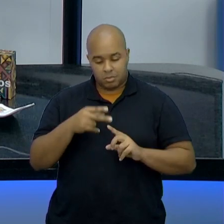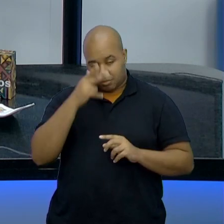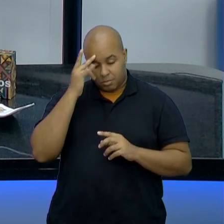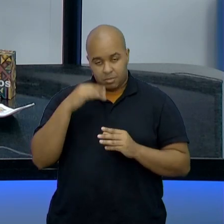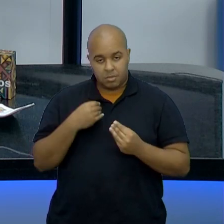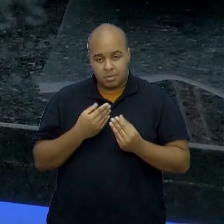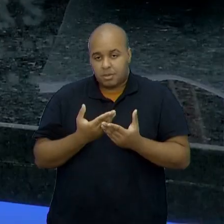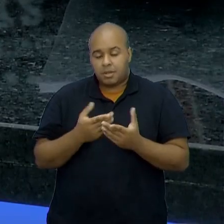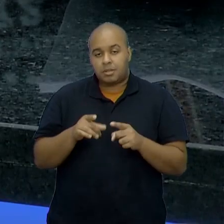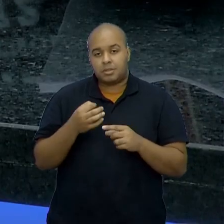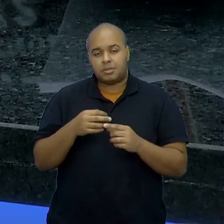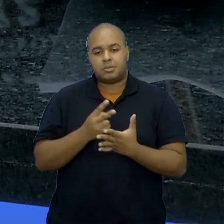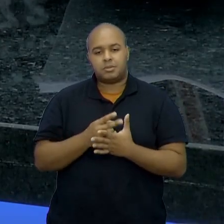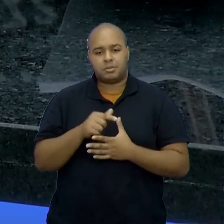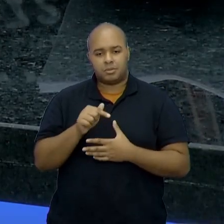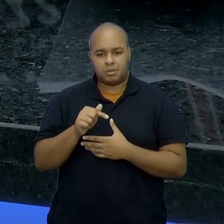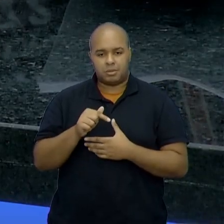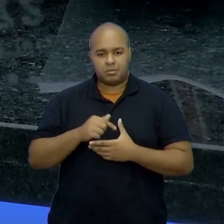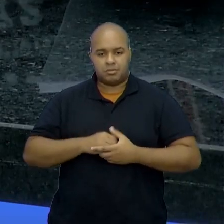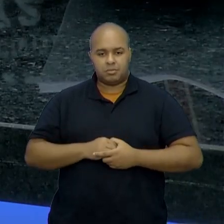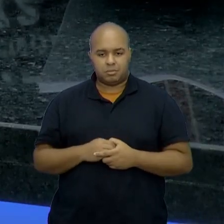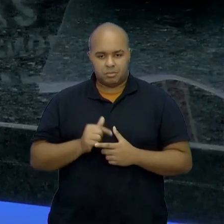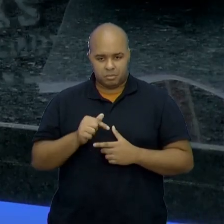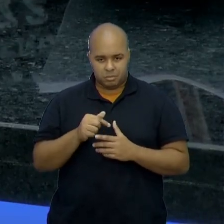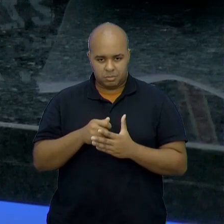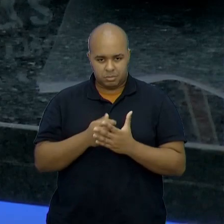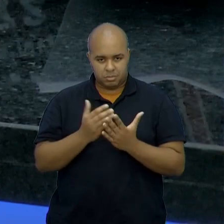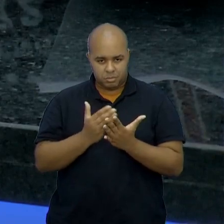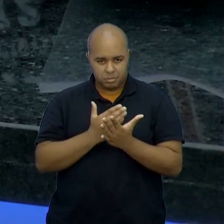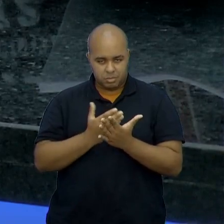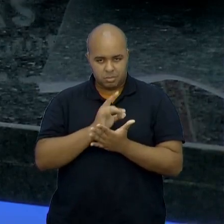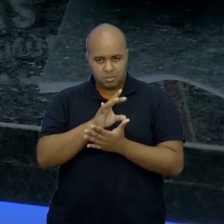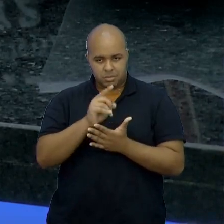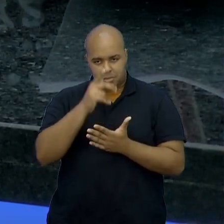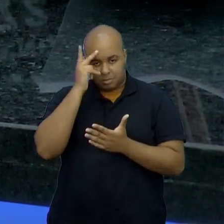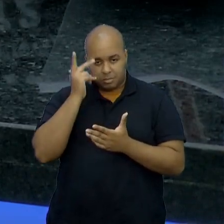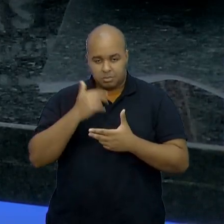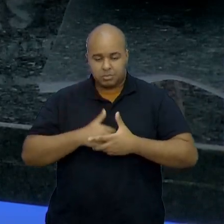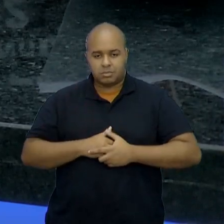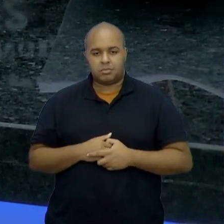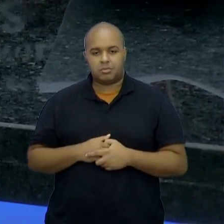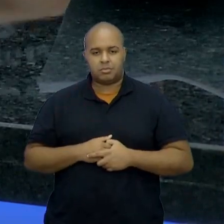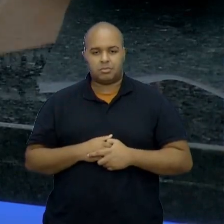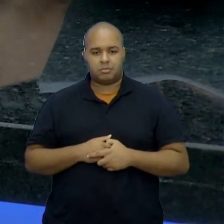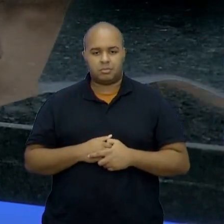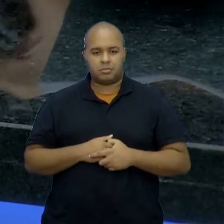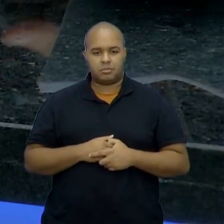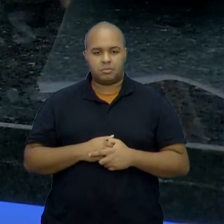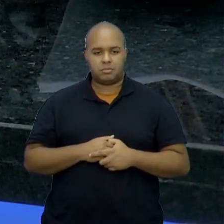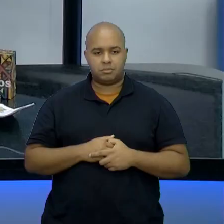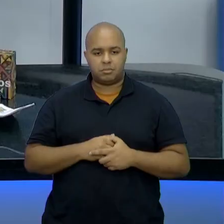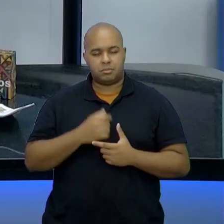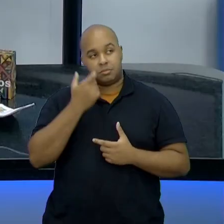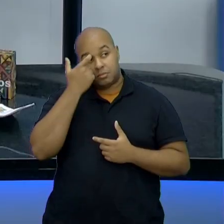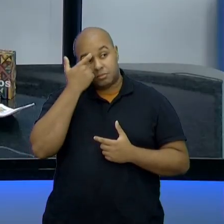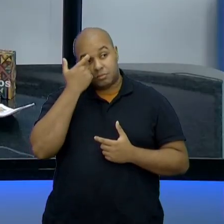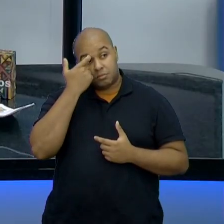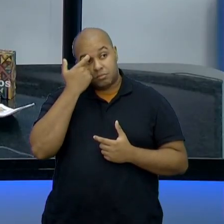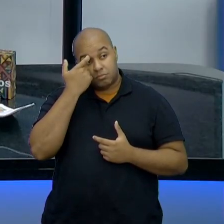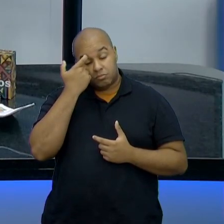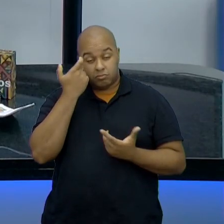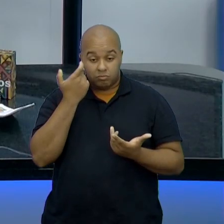eu ia entregar 7 cartas para cada jogador.